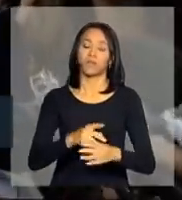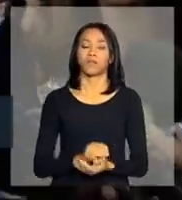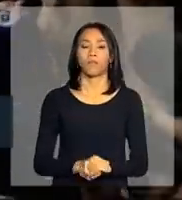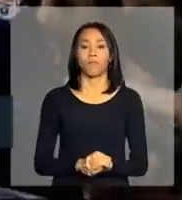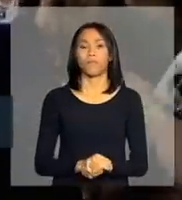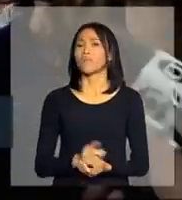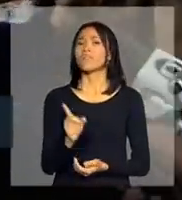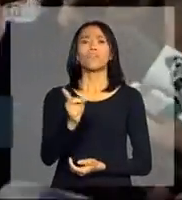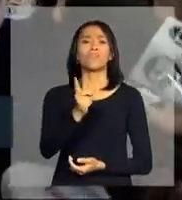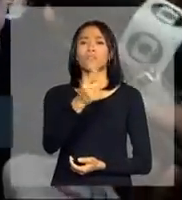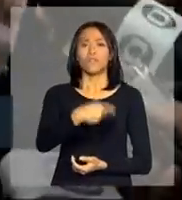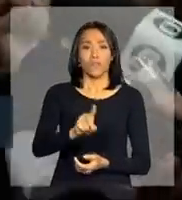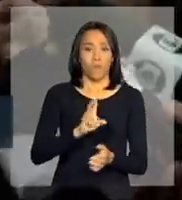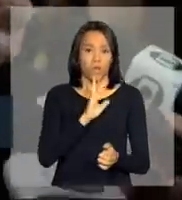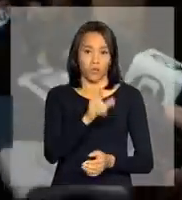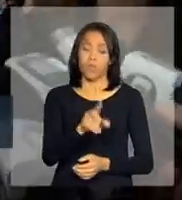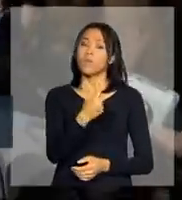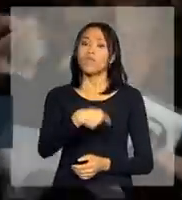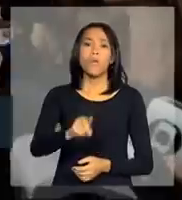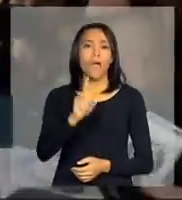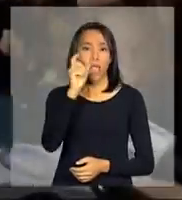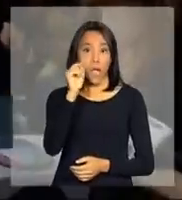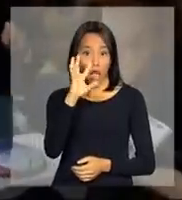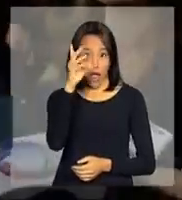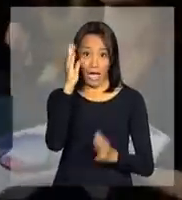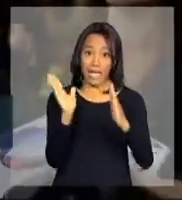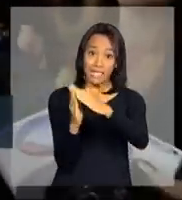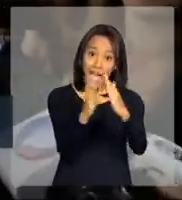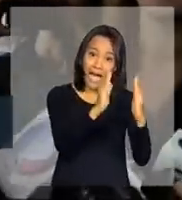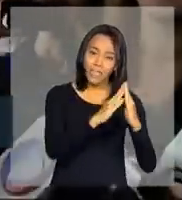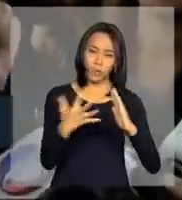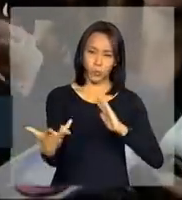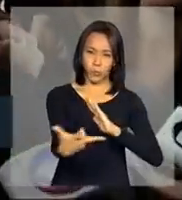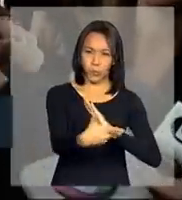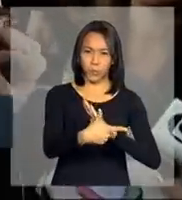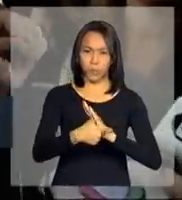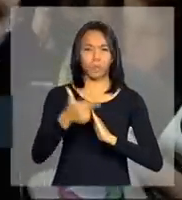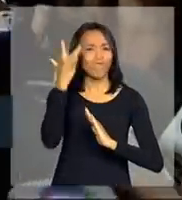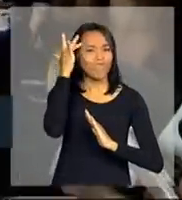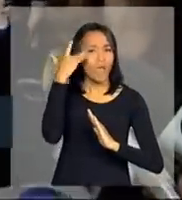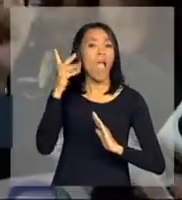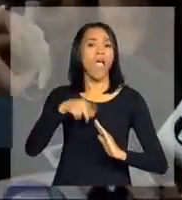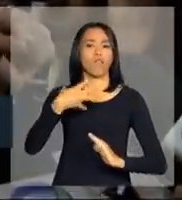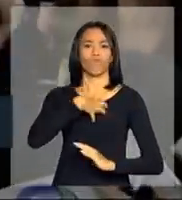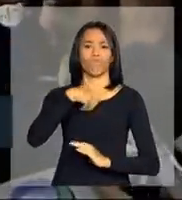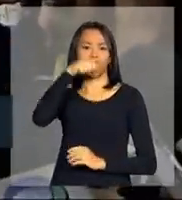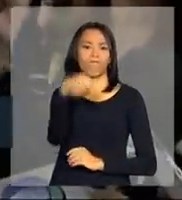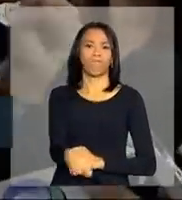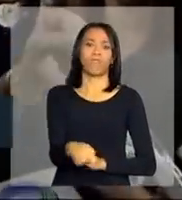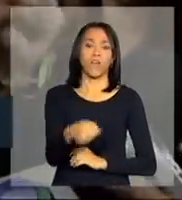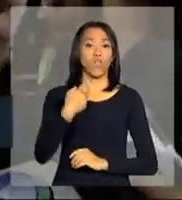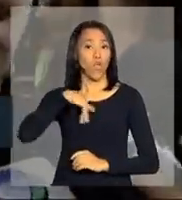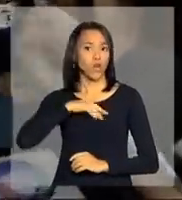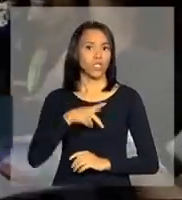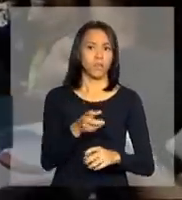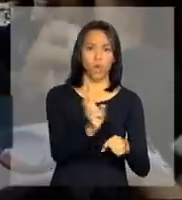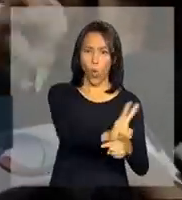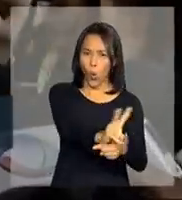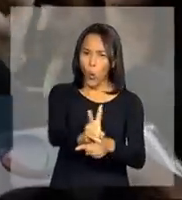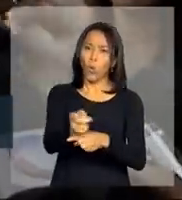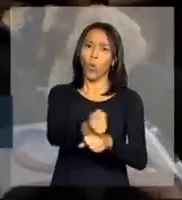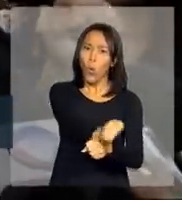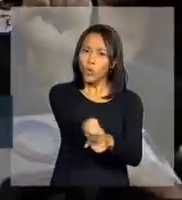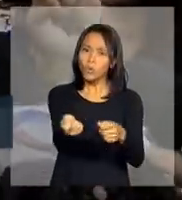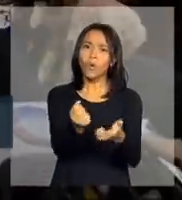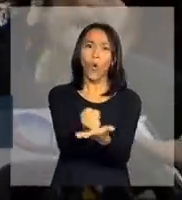Não é difícil. A qualidade é uma imposição. Quando você faz isso, você tem de controlar a qualidade,